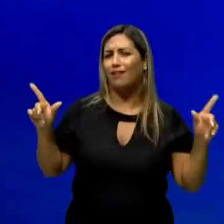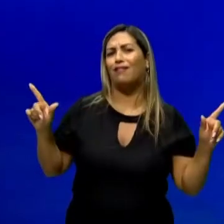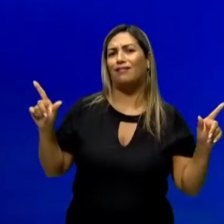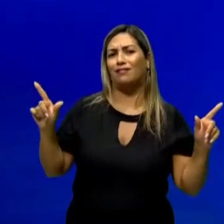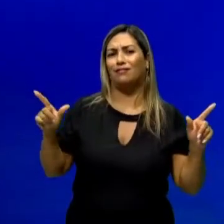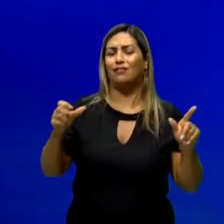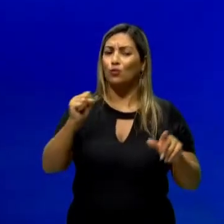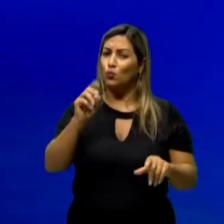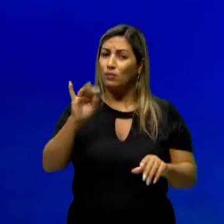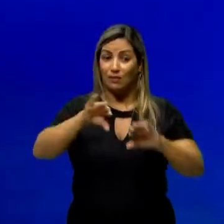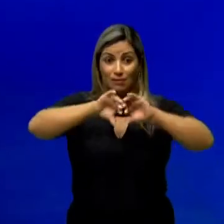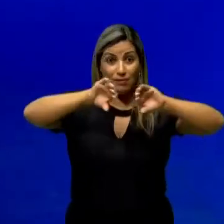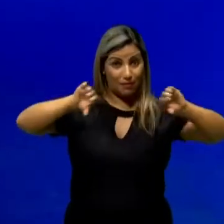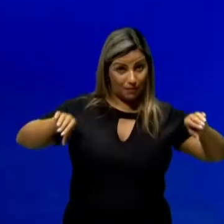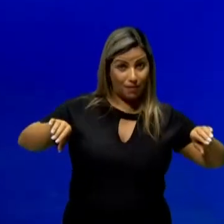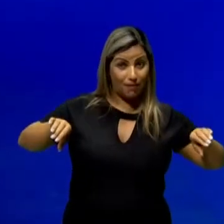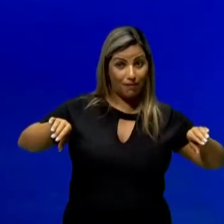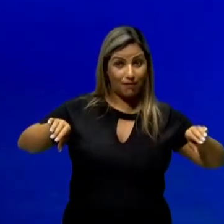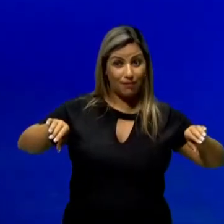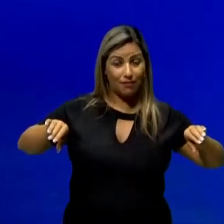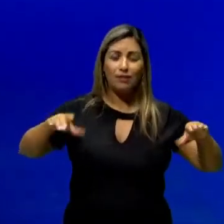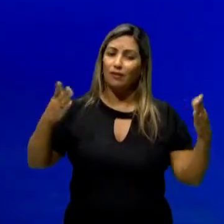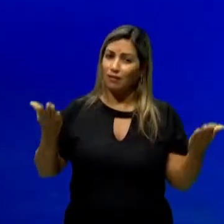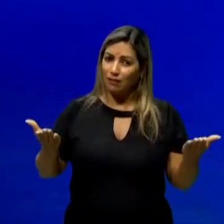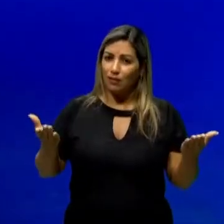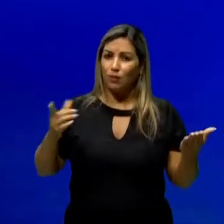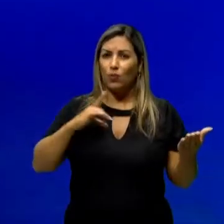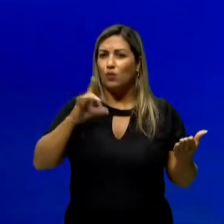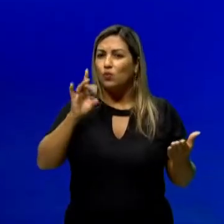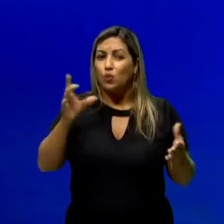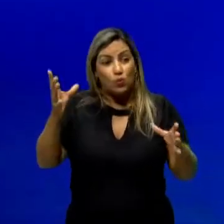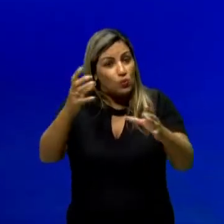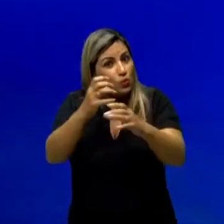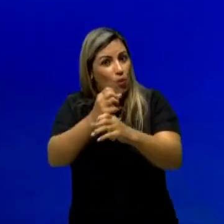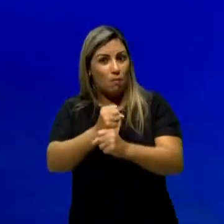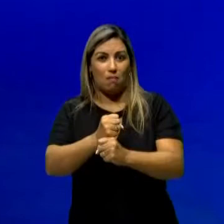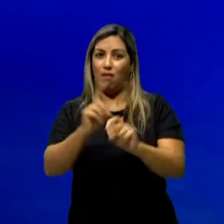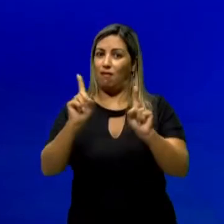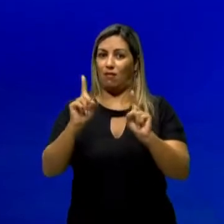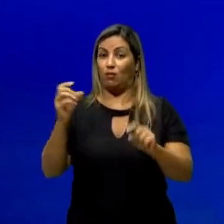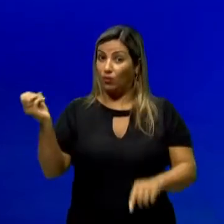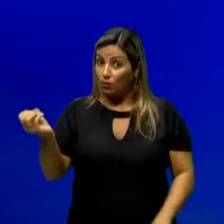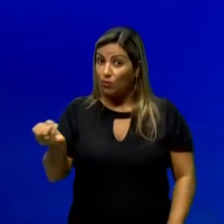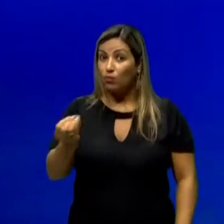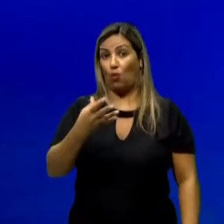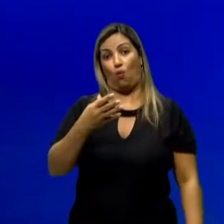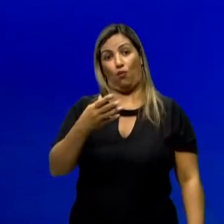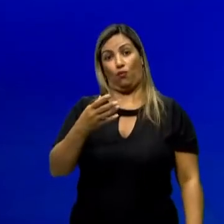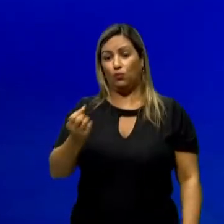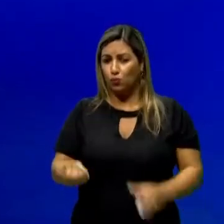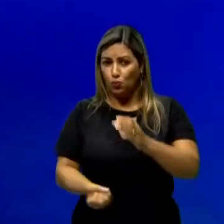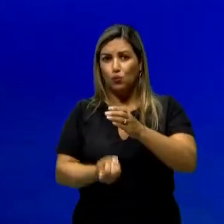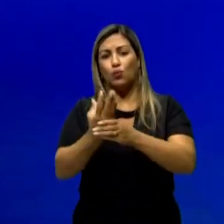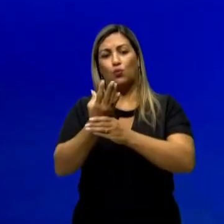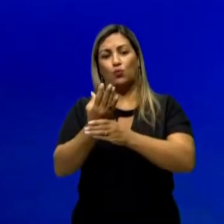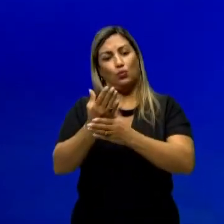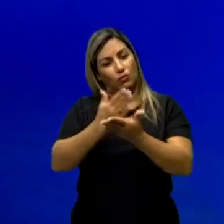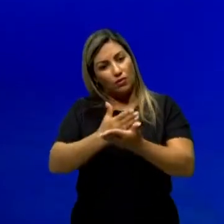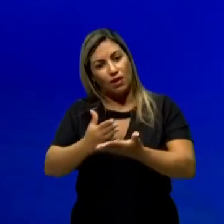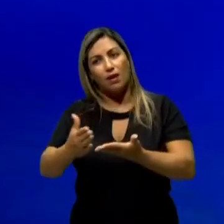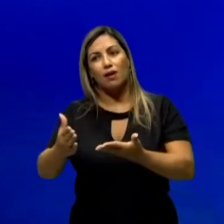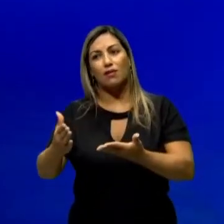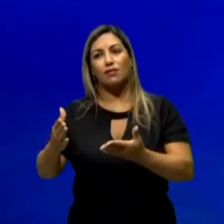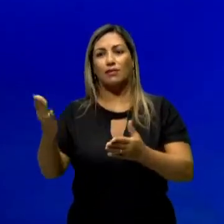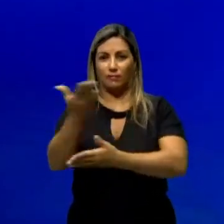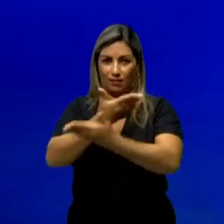nas substâncias separadas. Então não trata-se só de somar, eu tenho algo novo que surge a partir